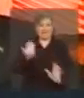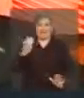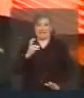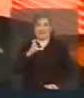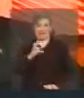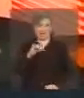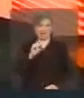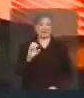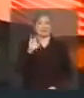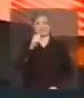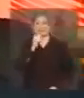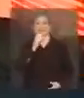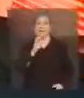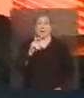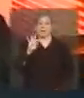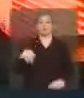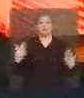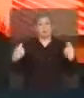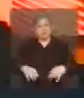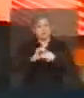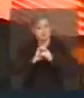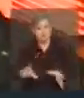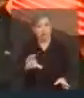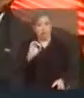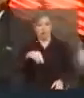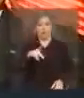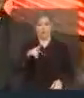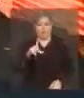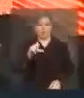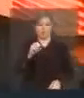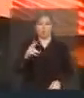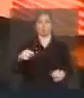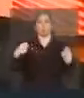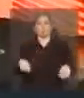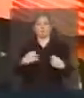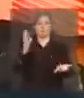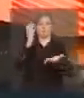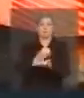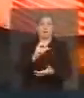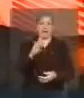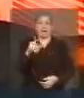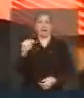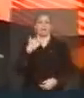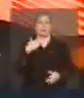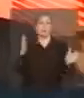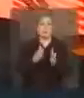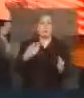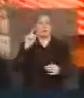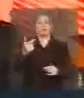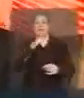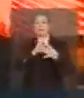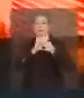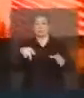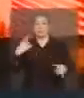crédito. Trate de liberar compulsório, trate de comprar carteira de banco pequeno, trate de comprar carteira para